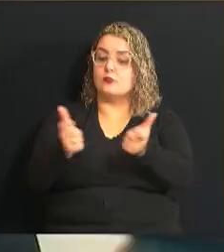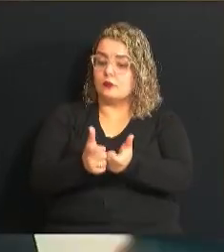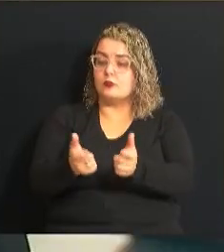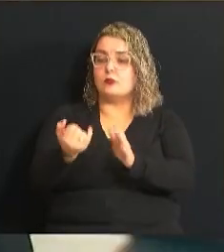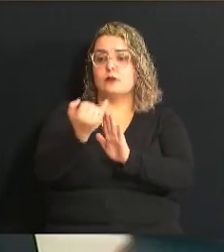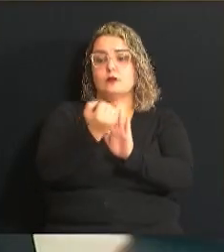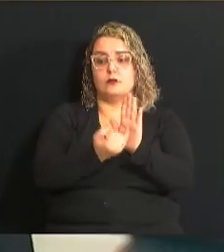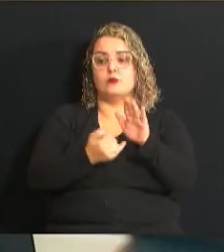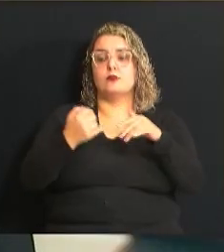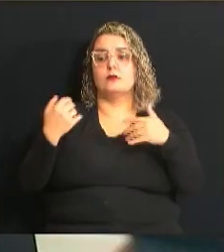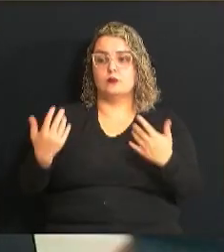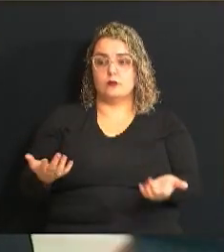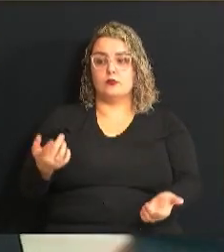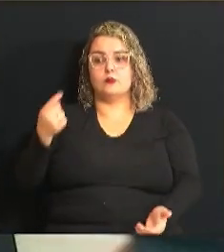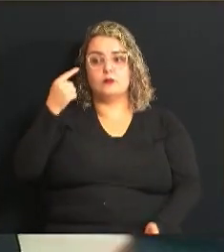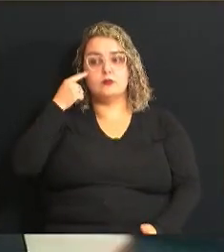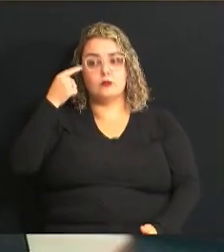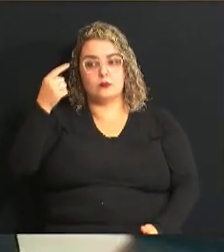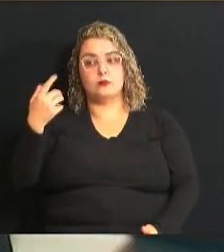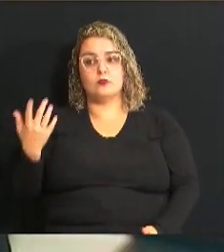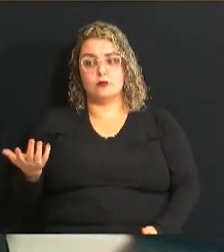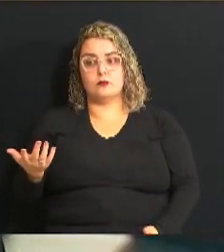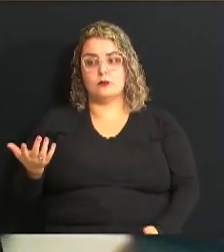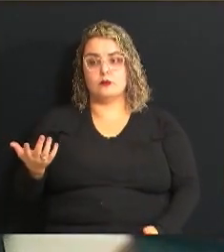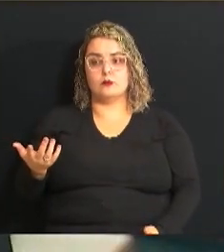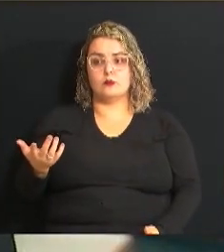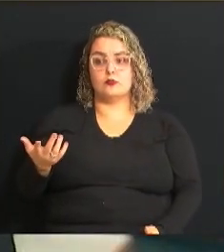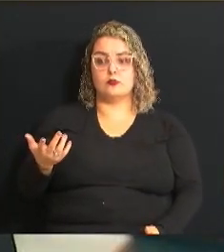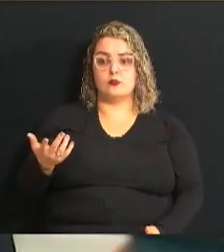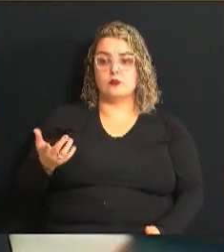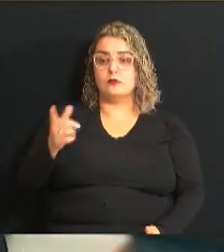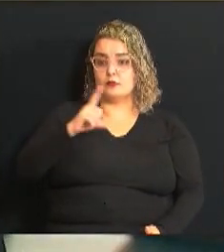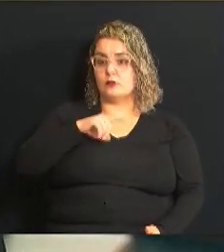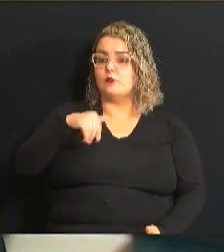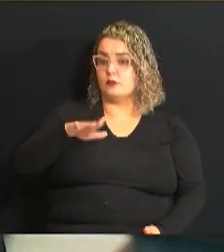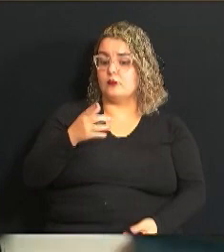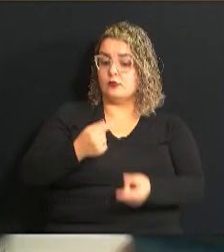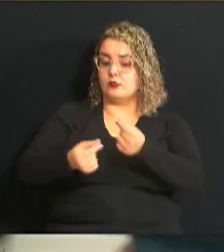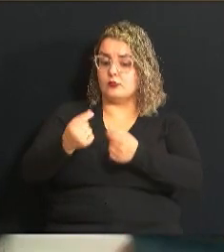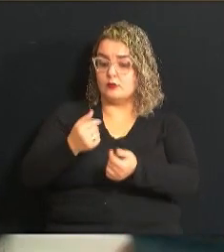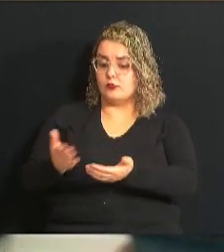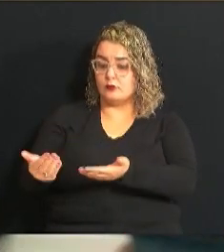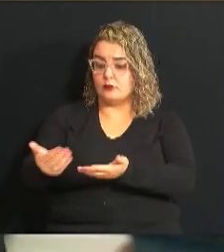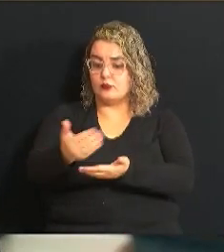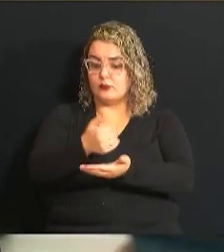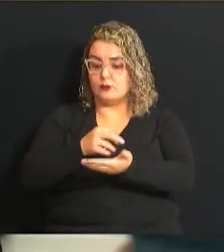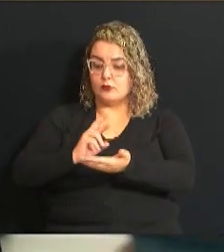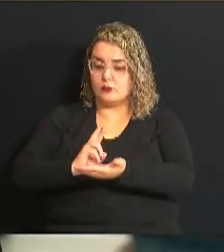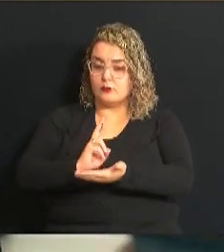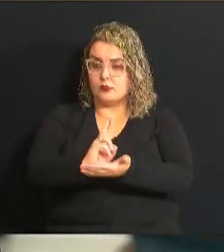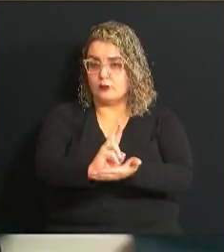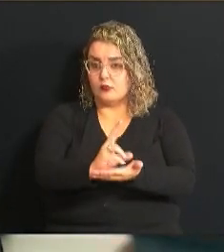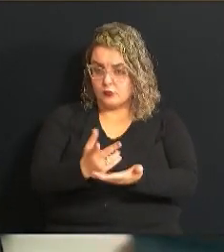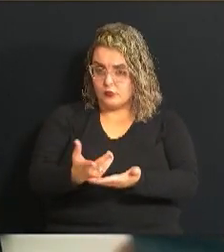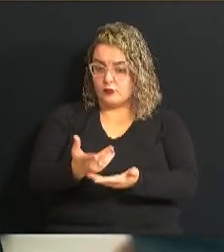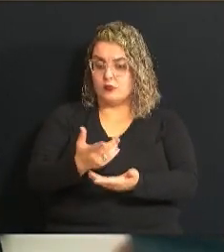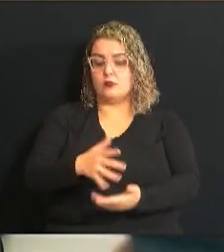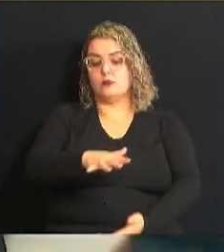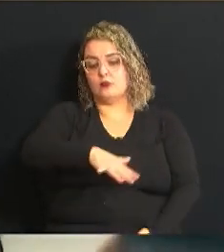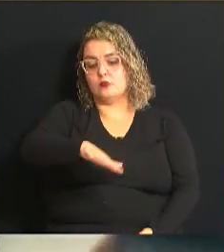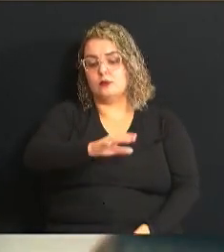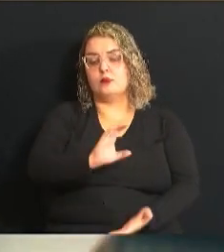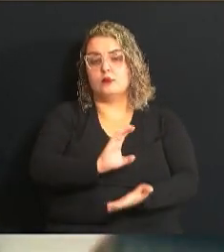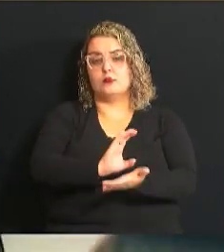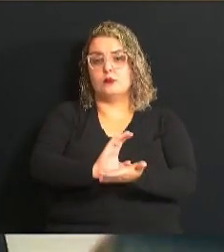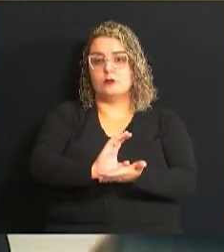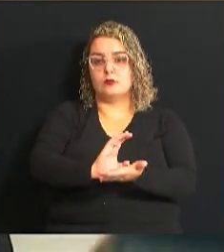impostos. No sentido de você ter mais recursos para investir na cultura, melhorar a qualidade